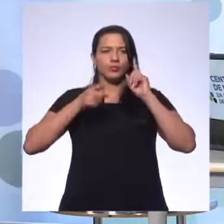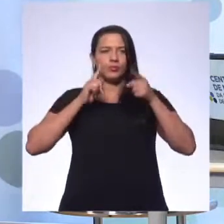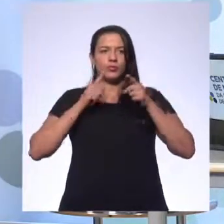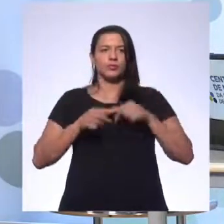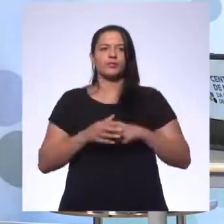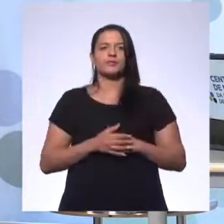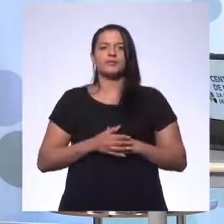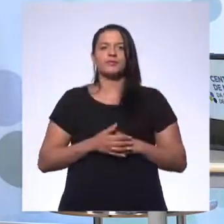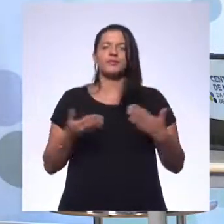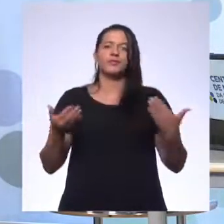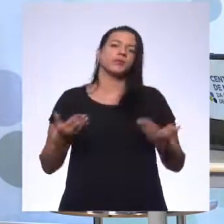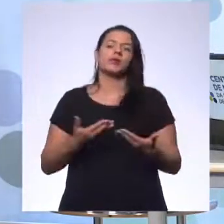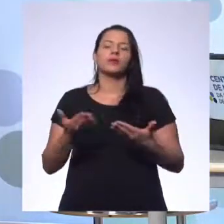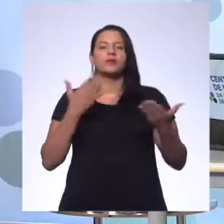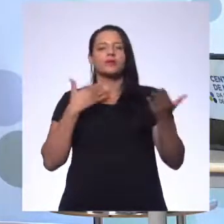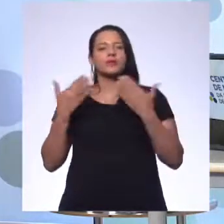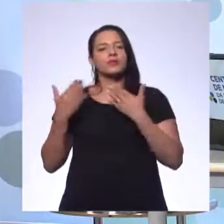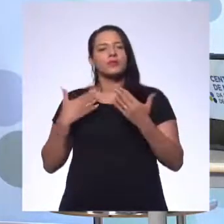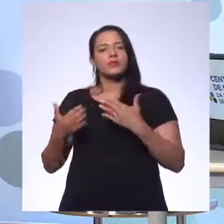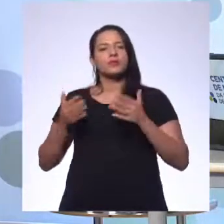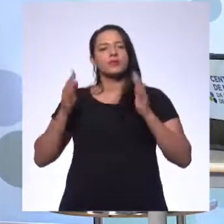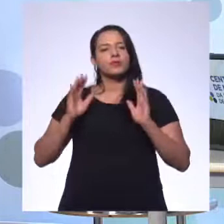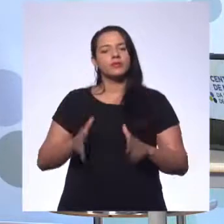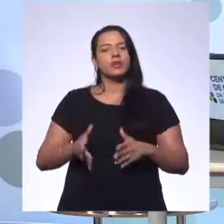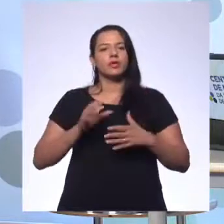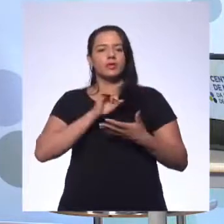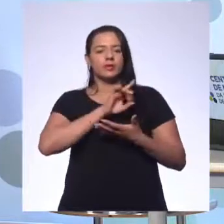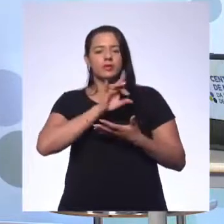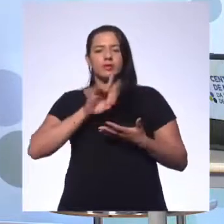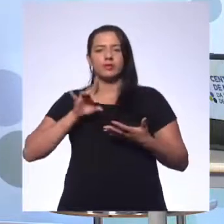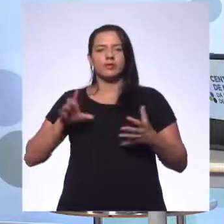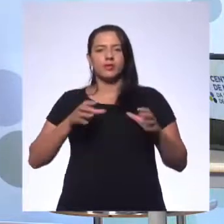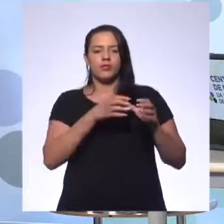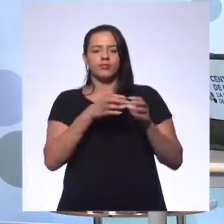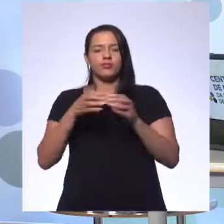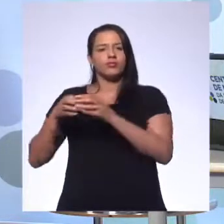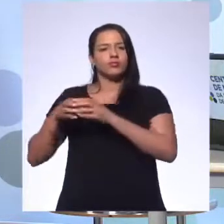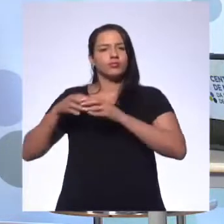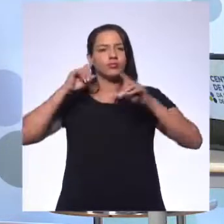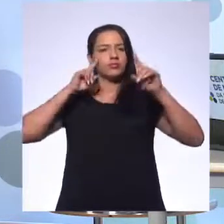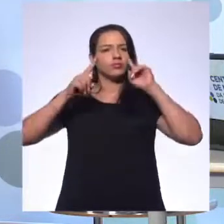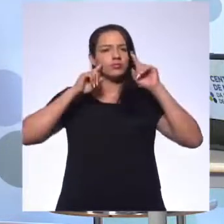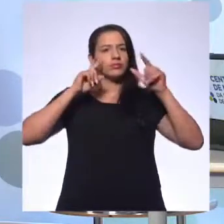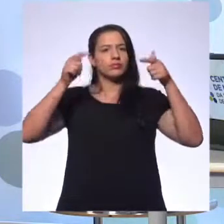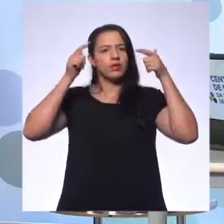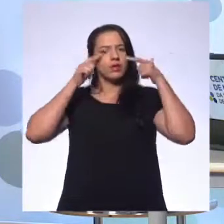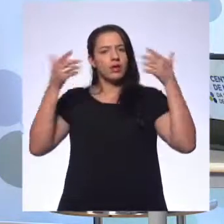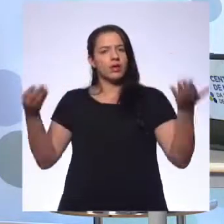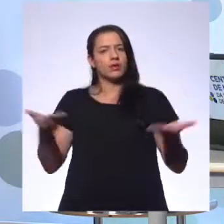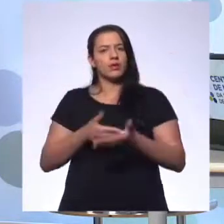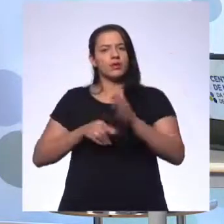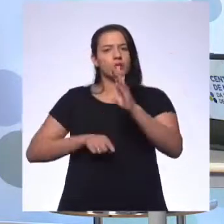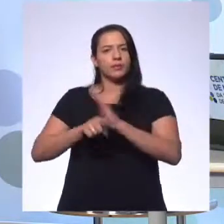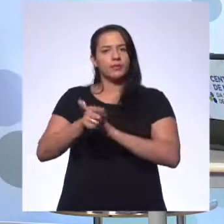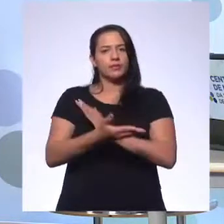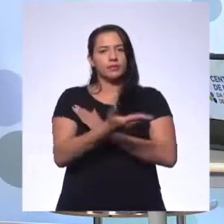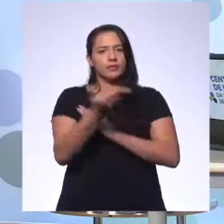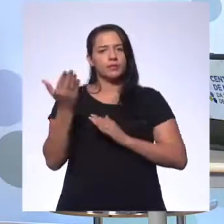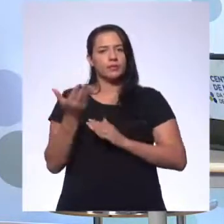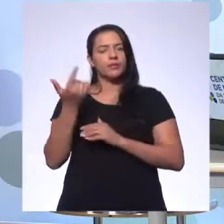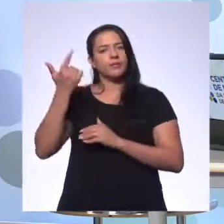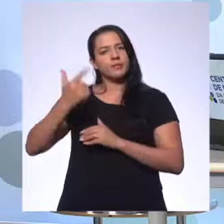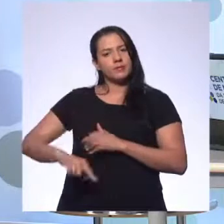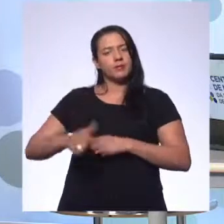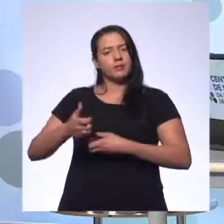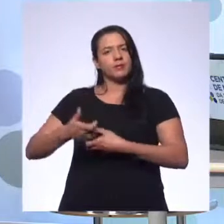né, dessa questão aí de classificação em reino, em domínio, e eu quero uma perguntinha aí para vocês, tá? Vamos para mais